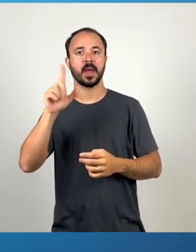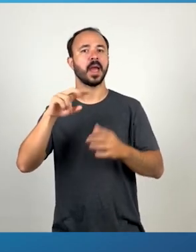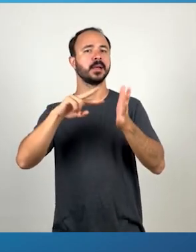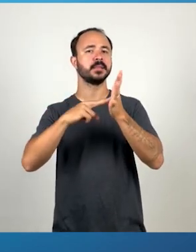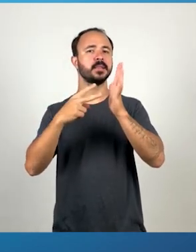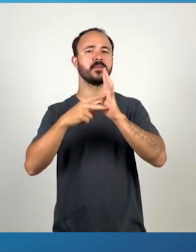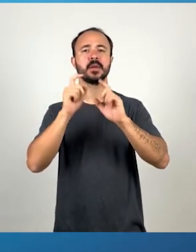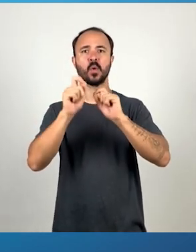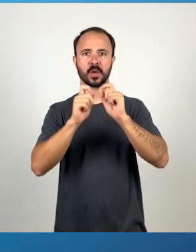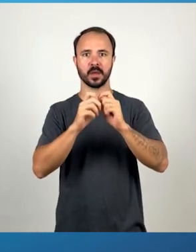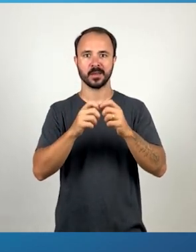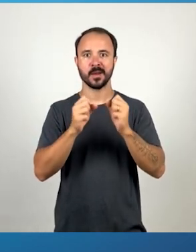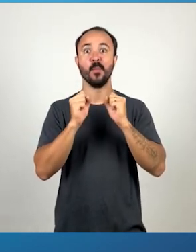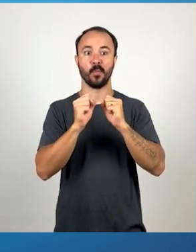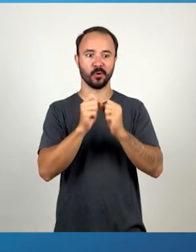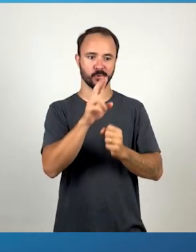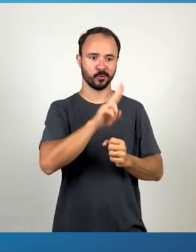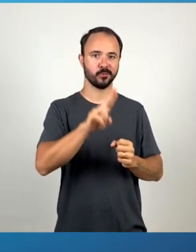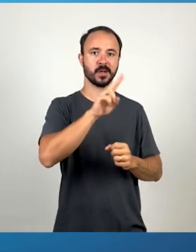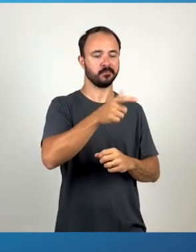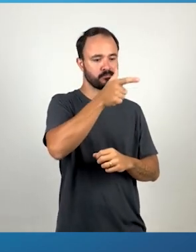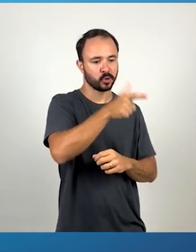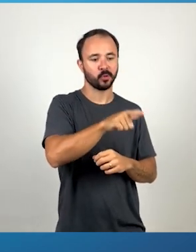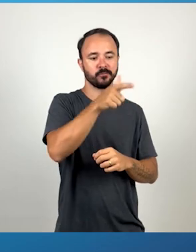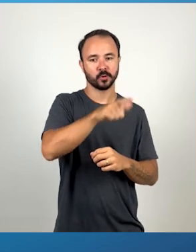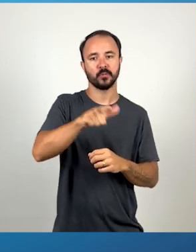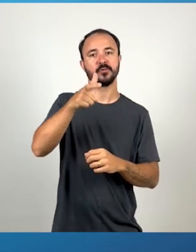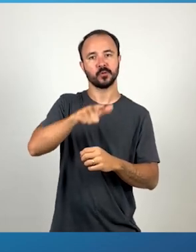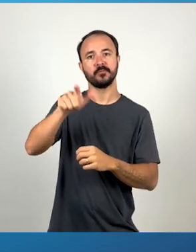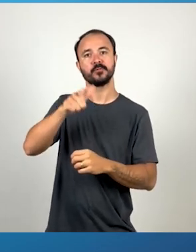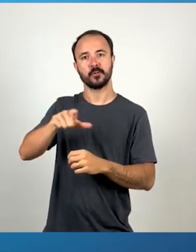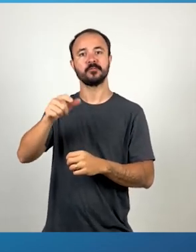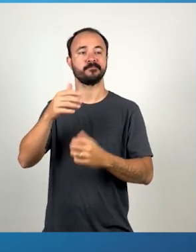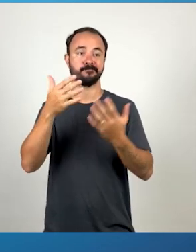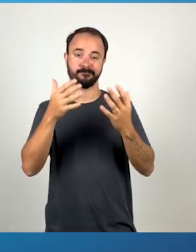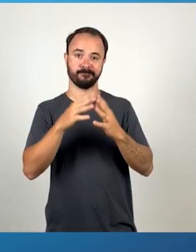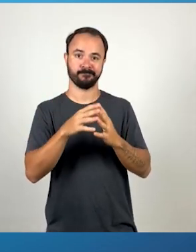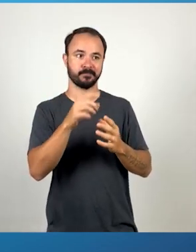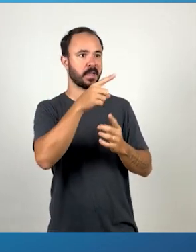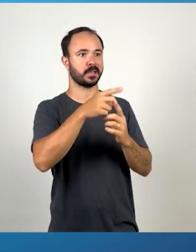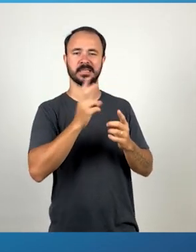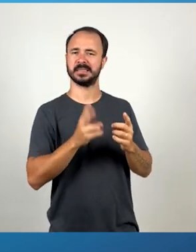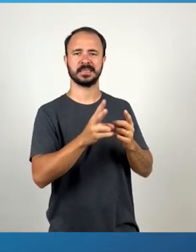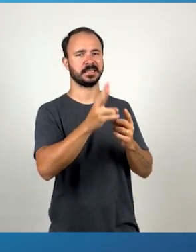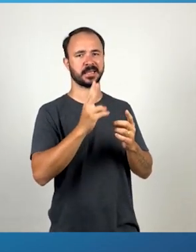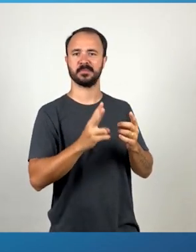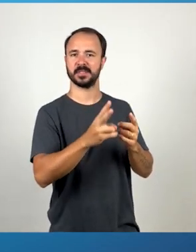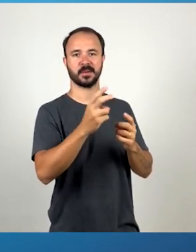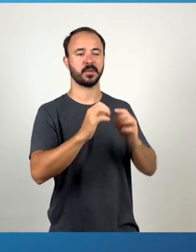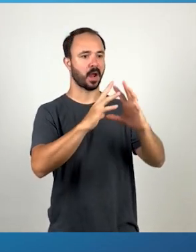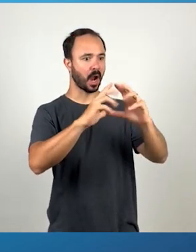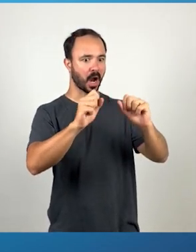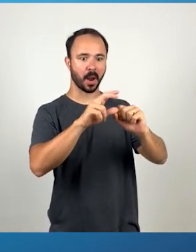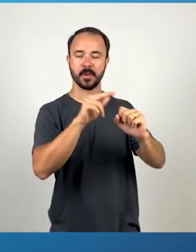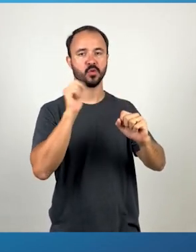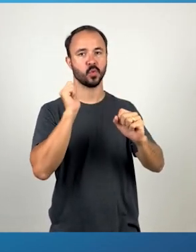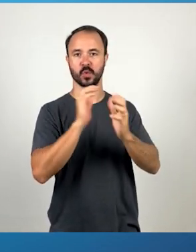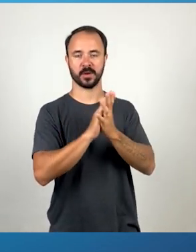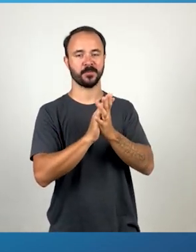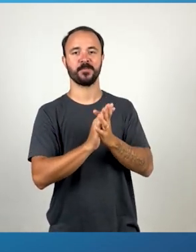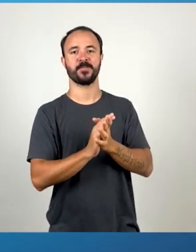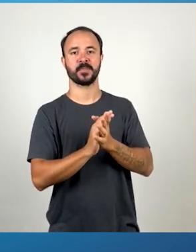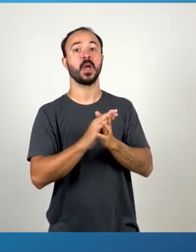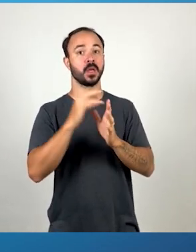de serem repostas naturalmente, sendo por essa razão consideradas fontes inesgotáveis. Um ponto importante aqui